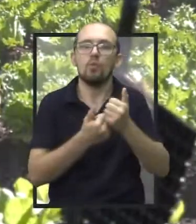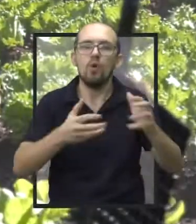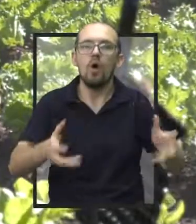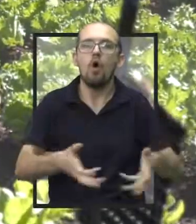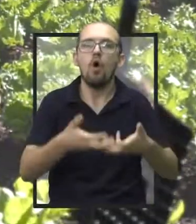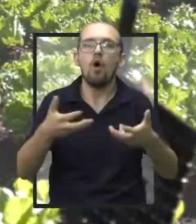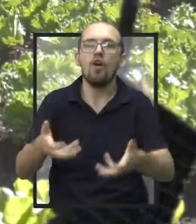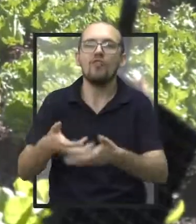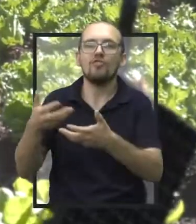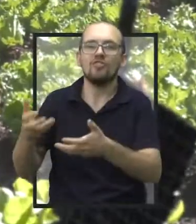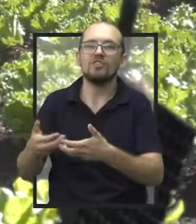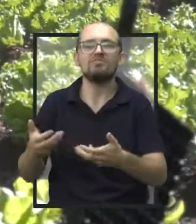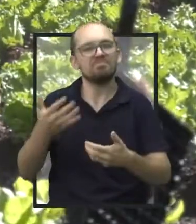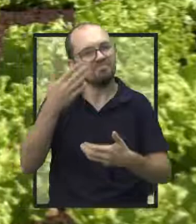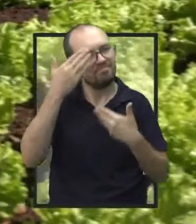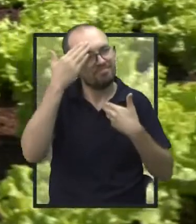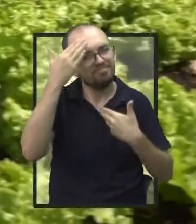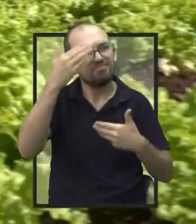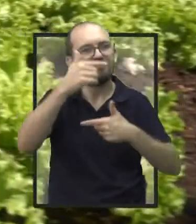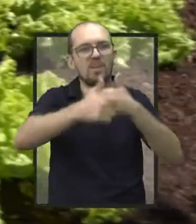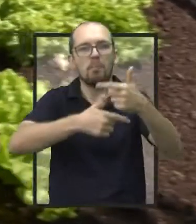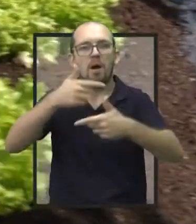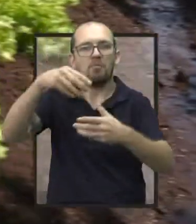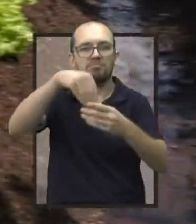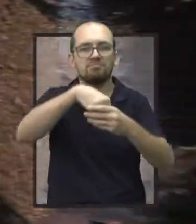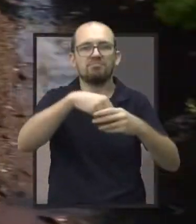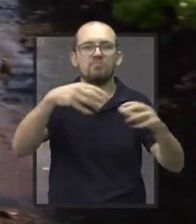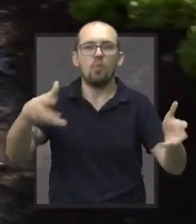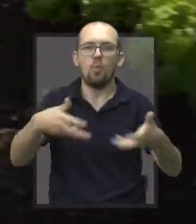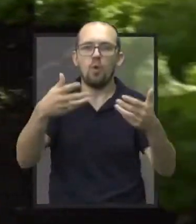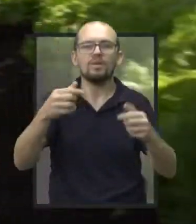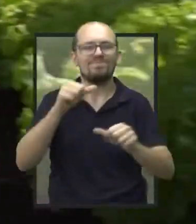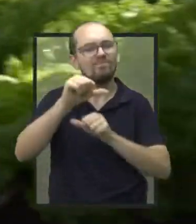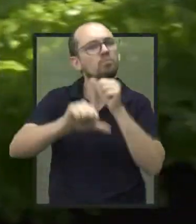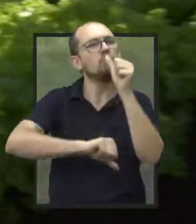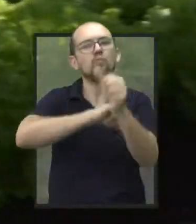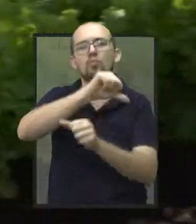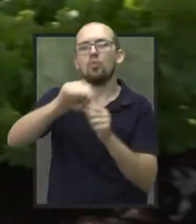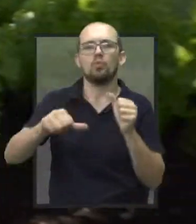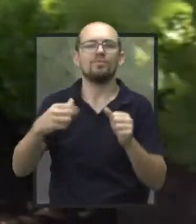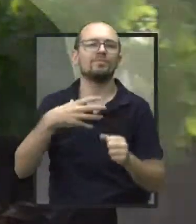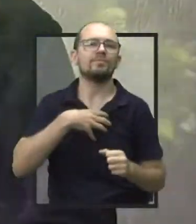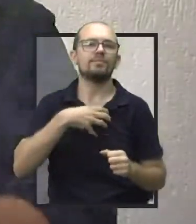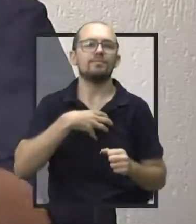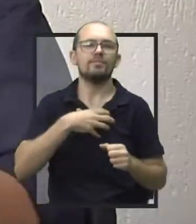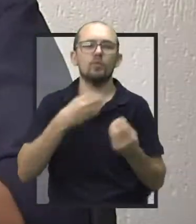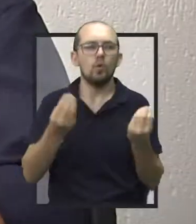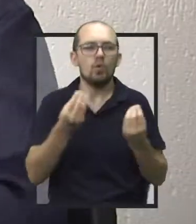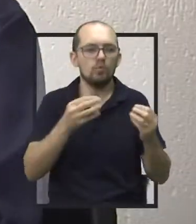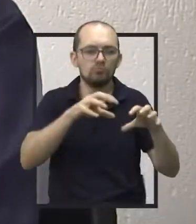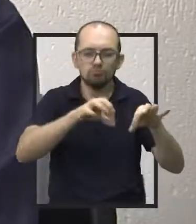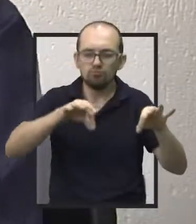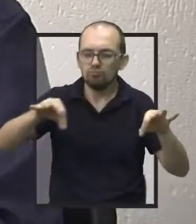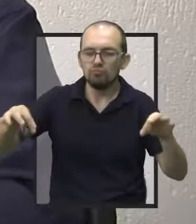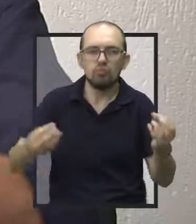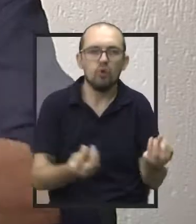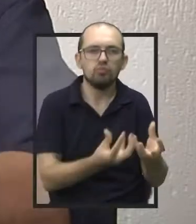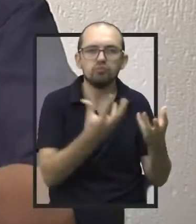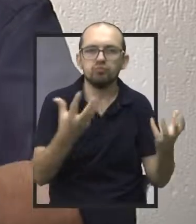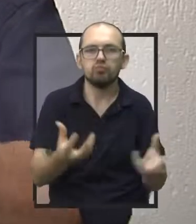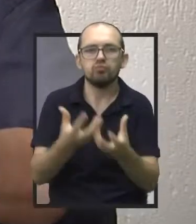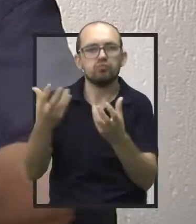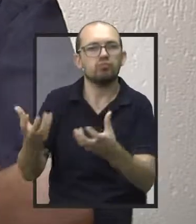agradeço inclusive pelo empenho e nós realmente demos uma mudada no sistema dele de produção de hortifruti